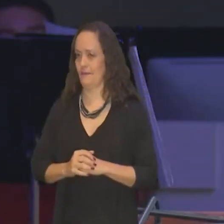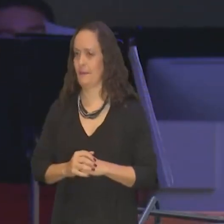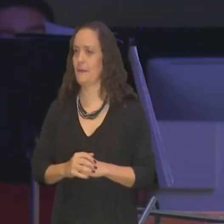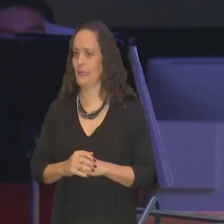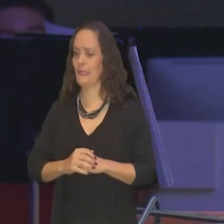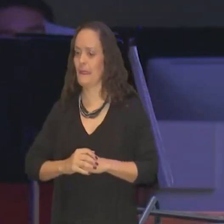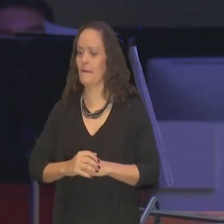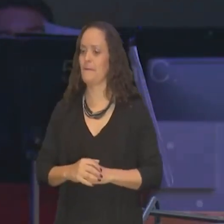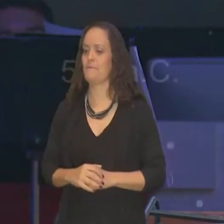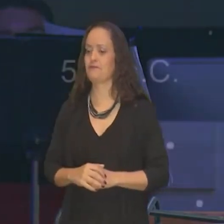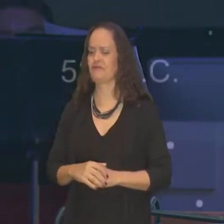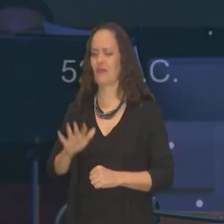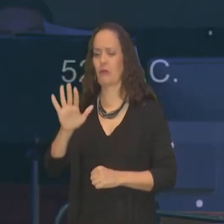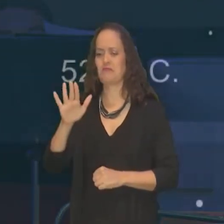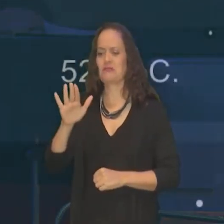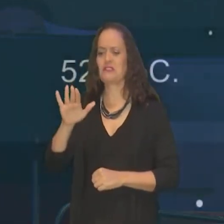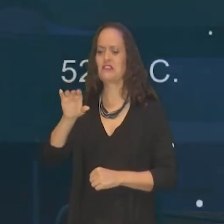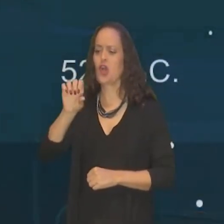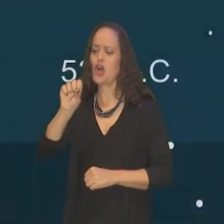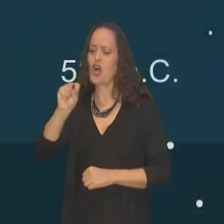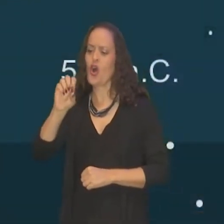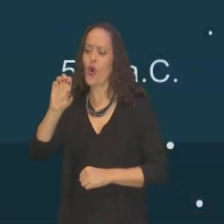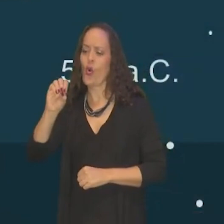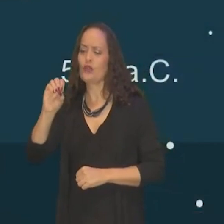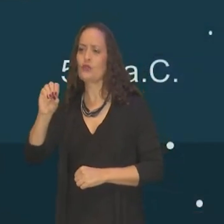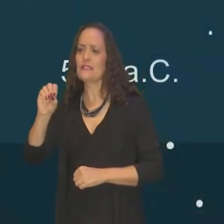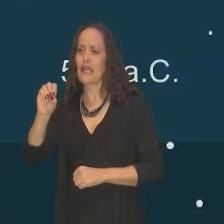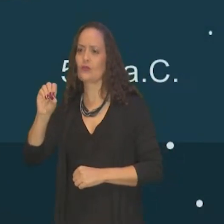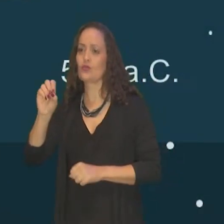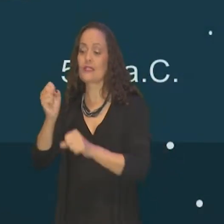entre o ano 800 a 750 a.C.